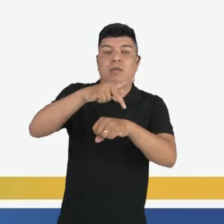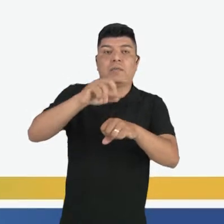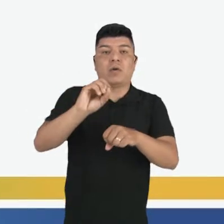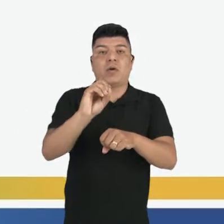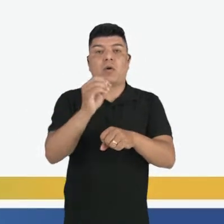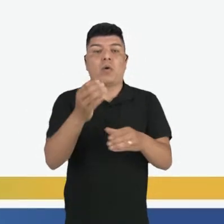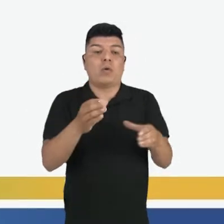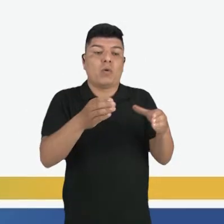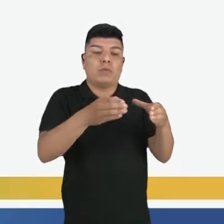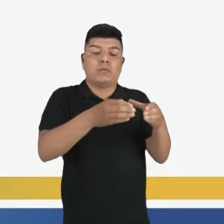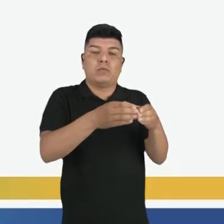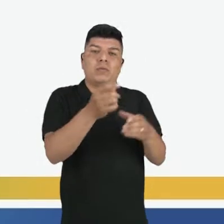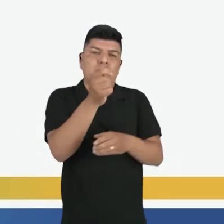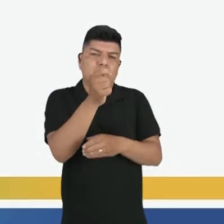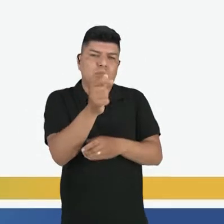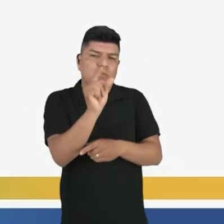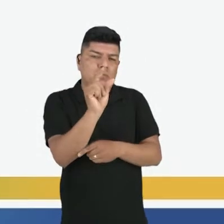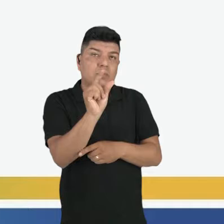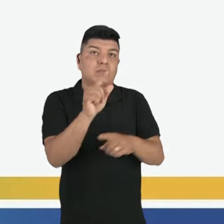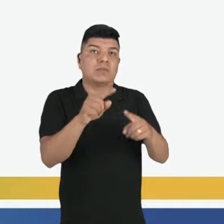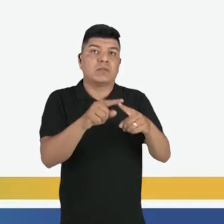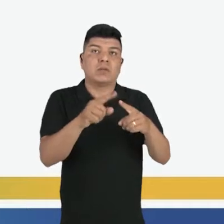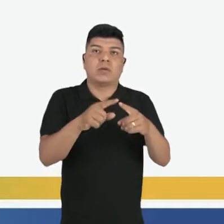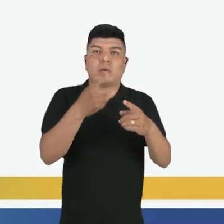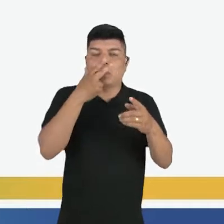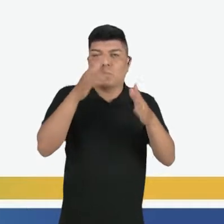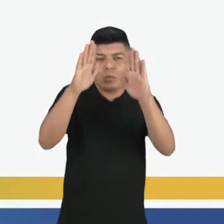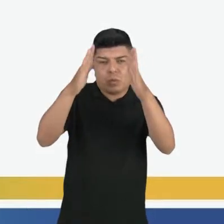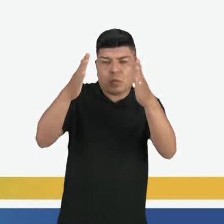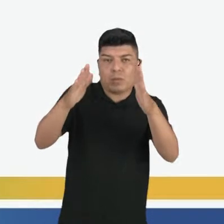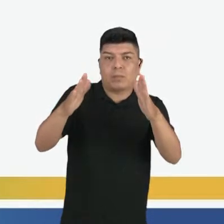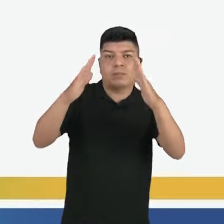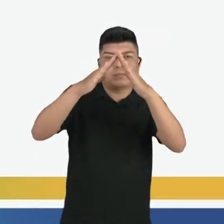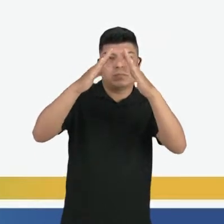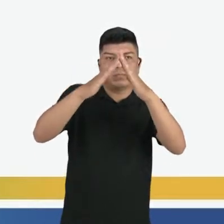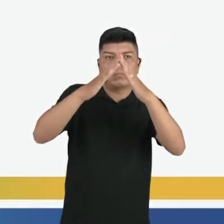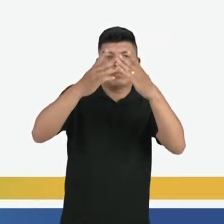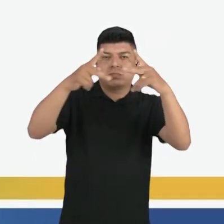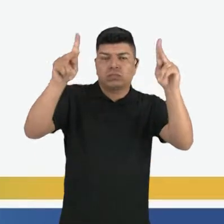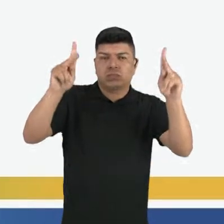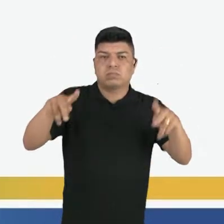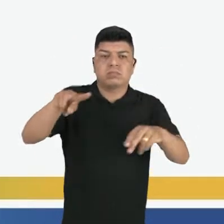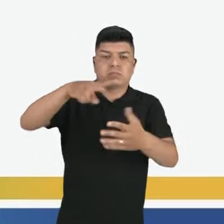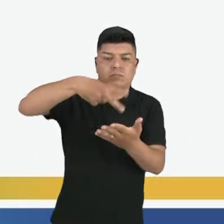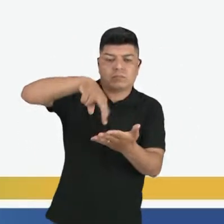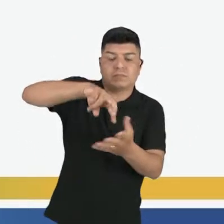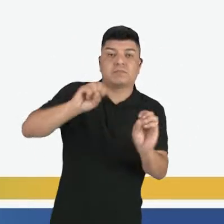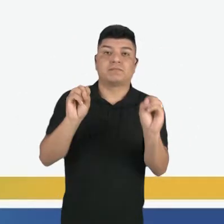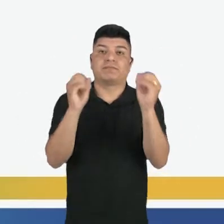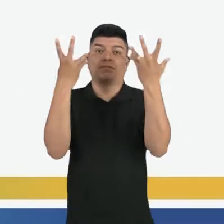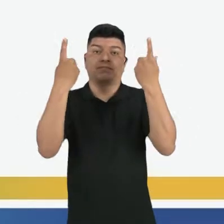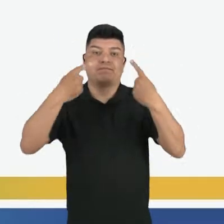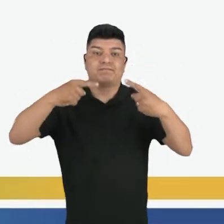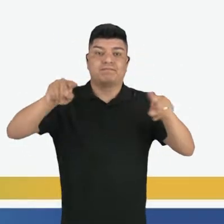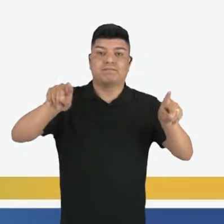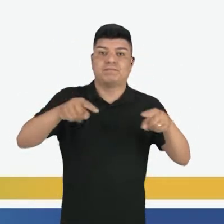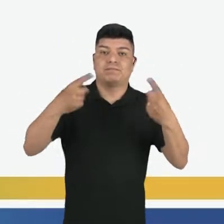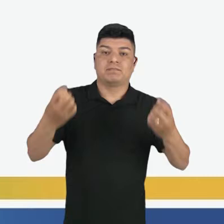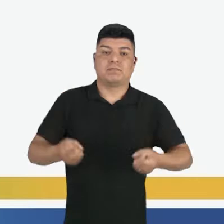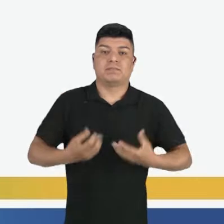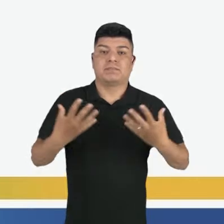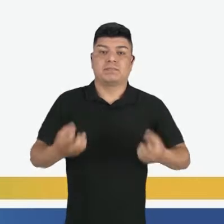pequena comunidade, como a arquitetura, as festas, as danças, músicas, as